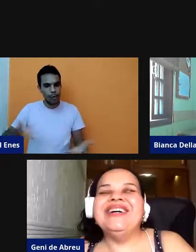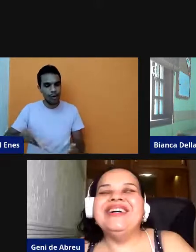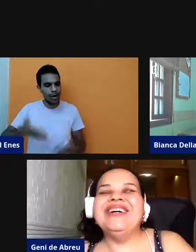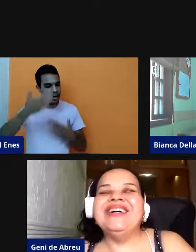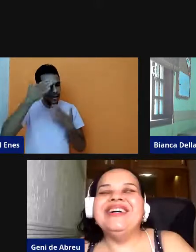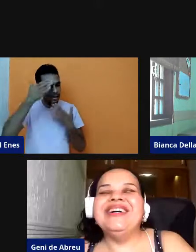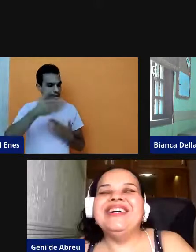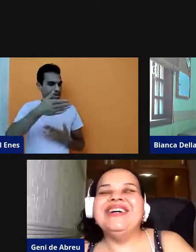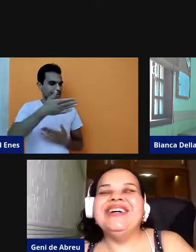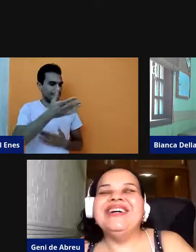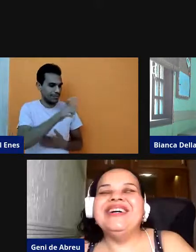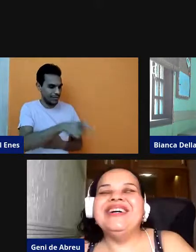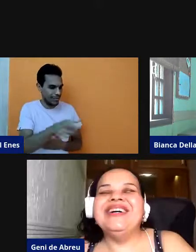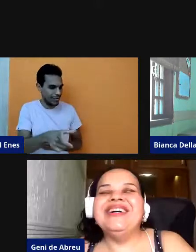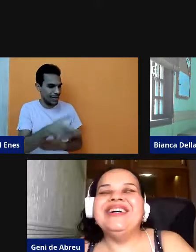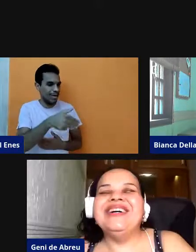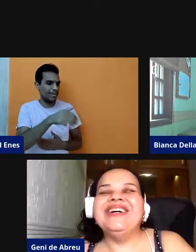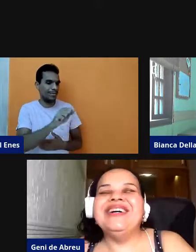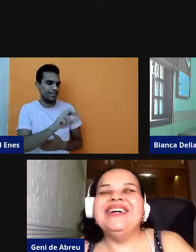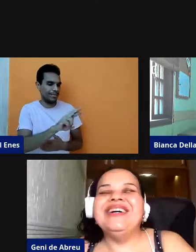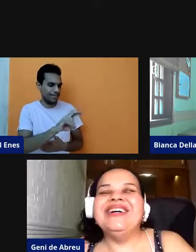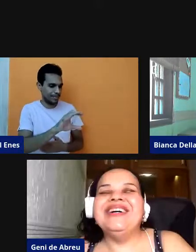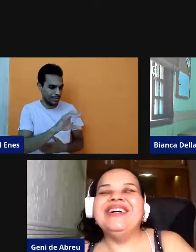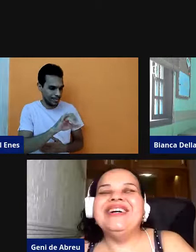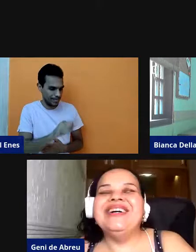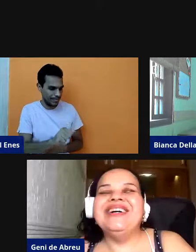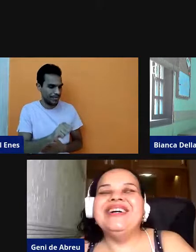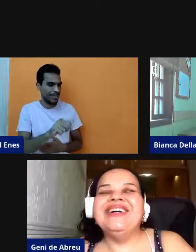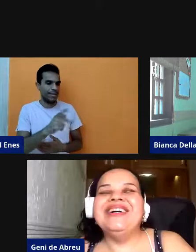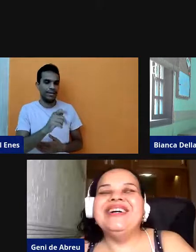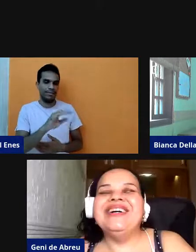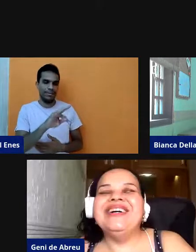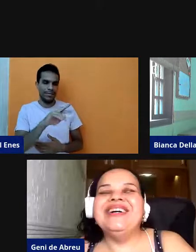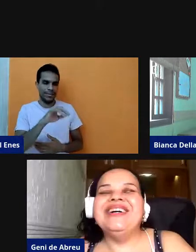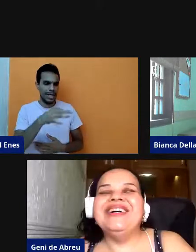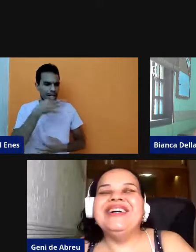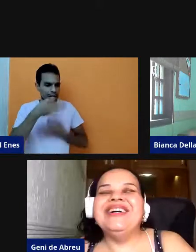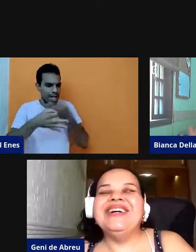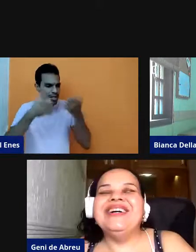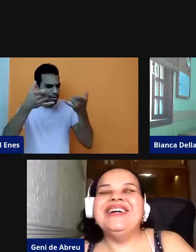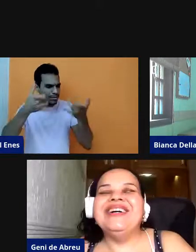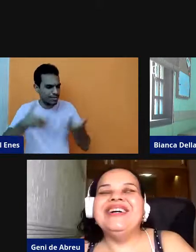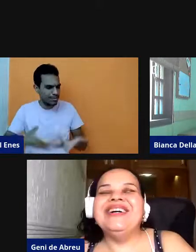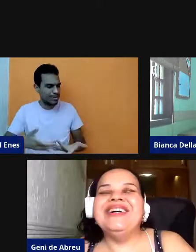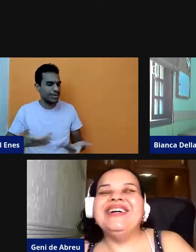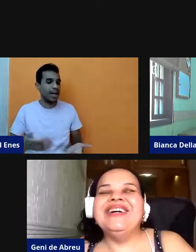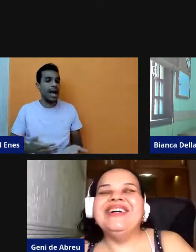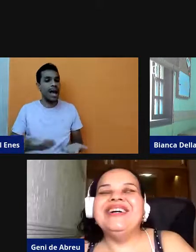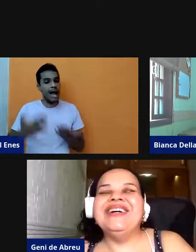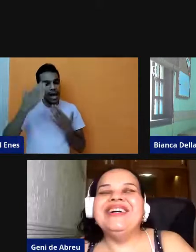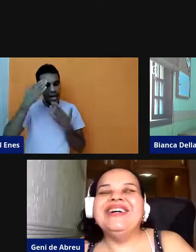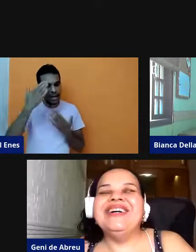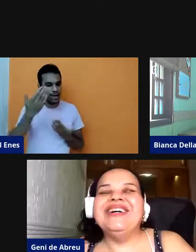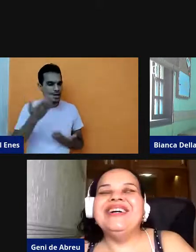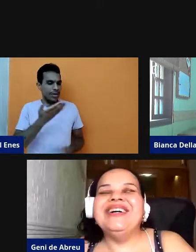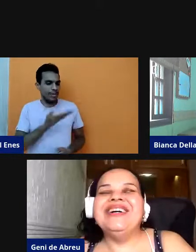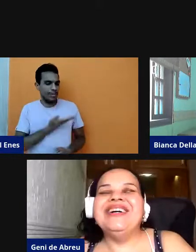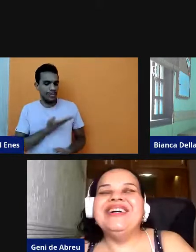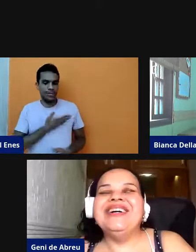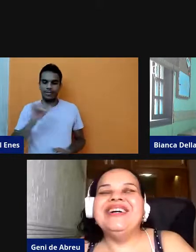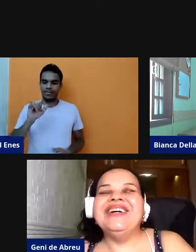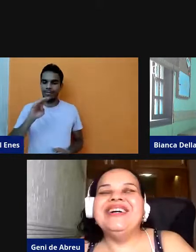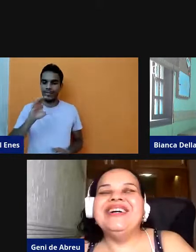a Márcia e a Patrícia pelas colocações tão bacanas que foram feitas. Agradecer aos nossos colegas do IBC que estão aqui